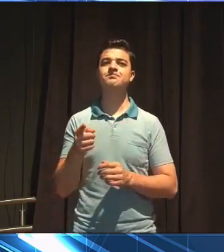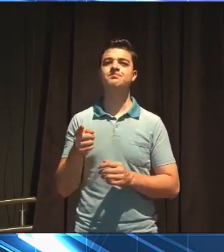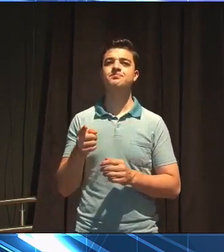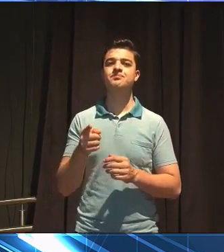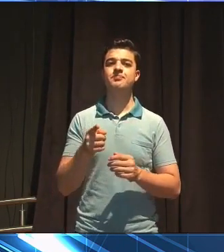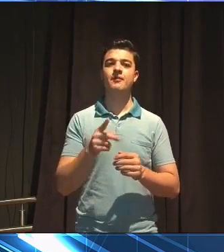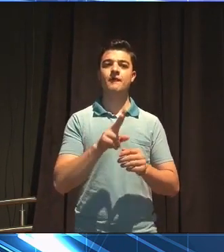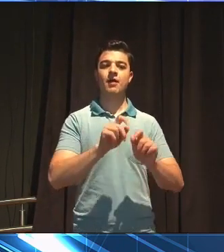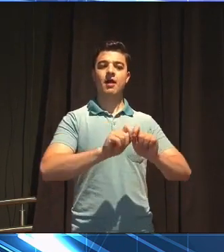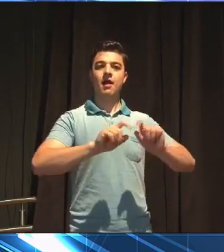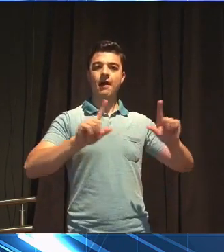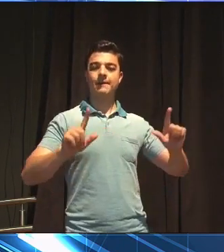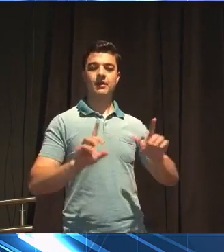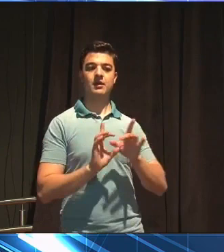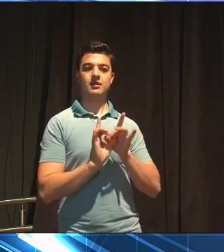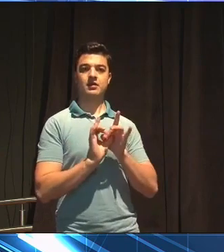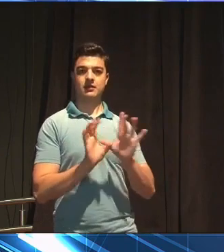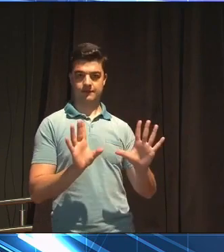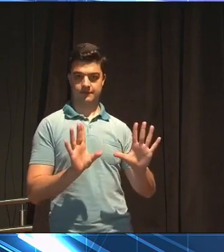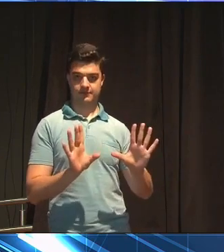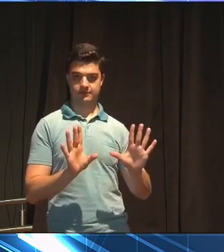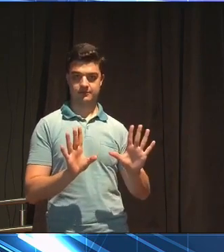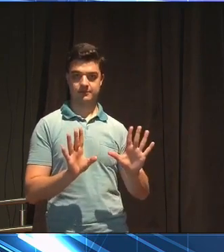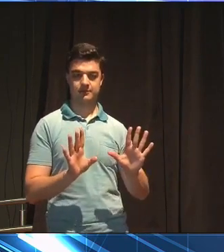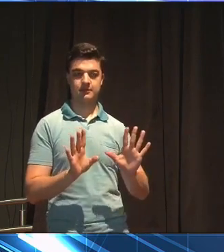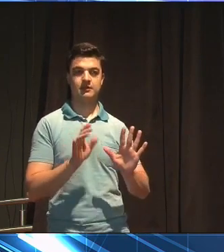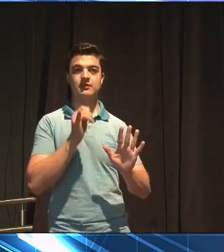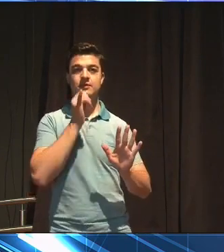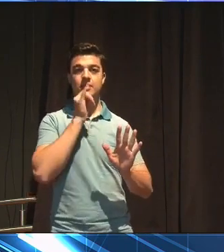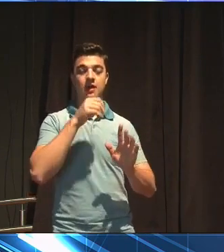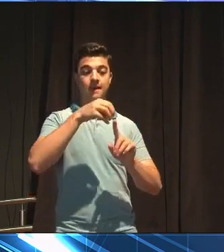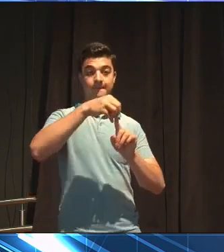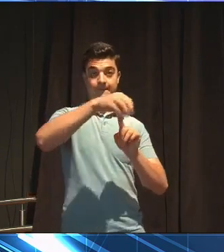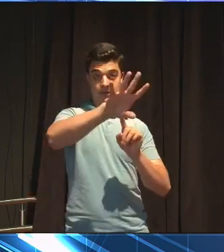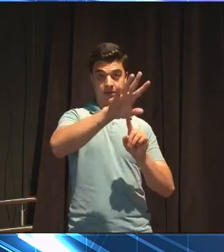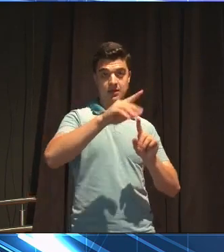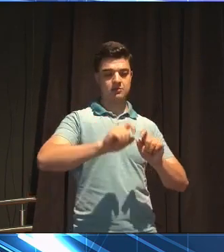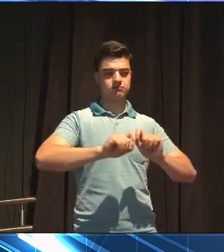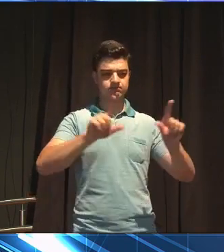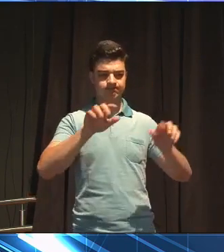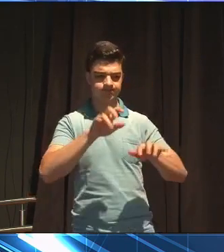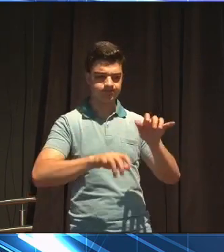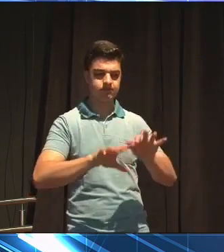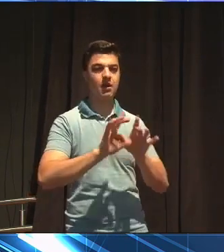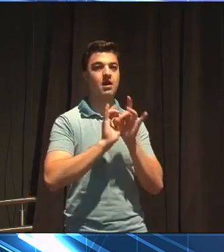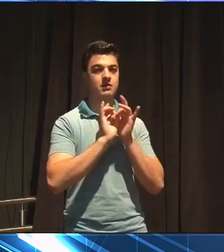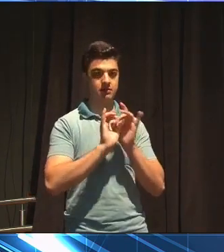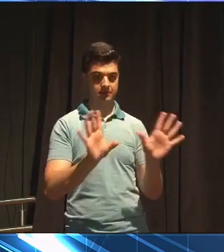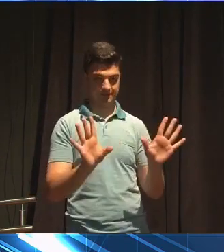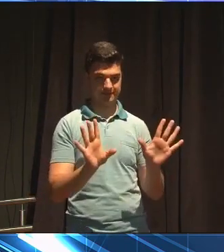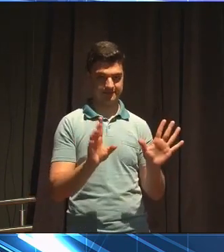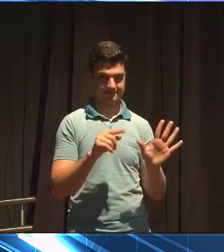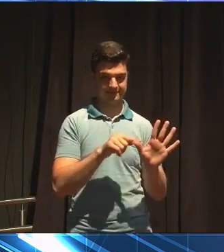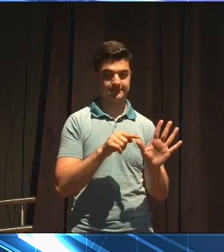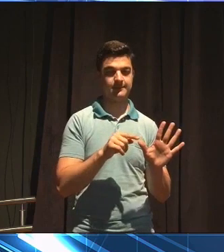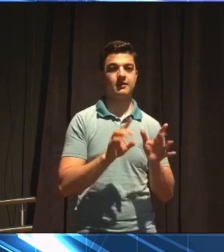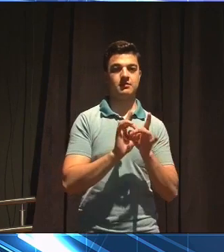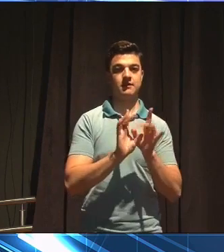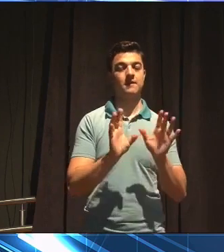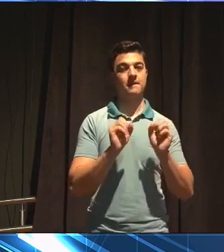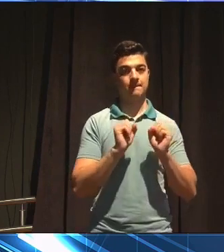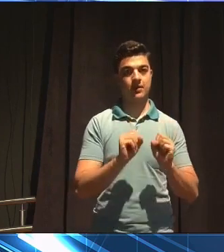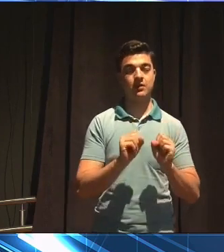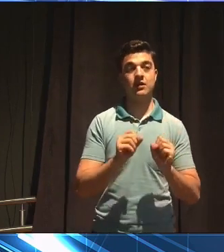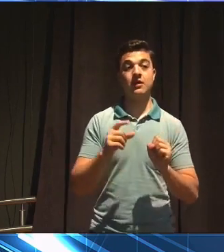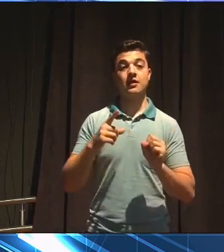cai nessa, sempre cai nessa. Eu vou fazer a autorização da minha API. Eu recebi o token lá do